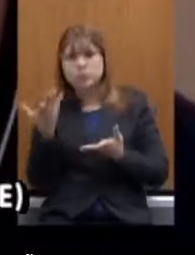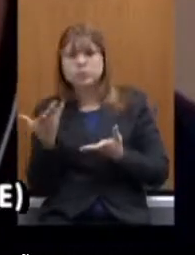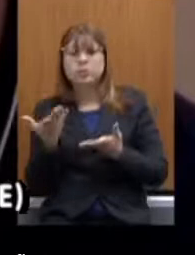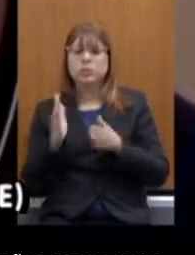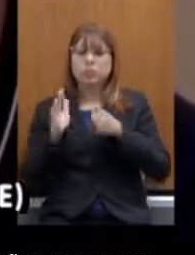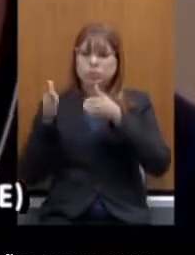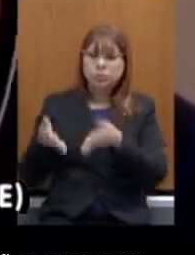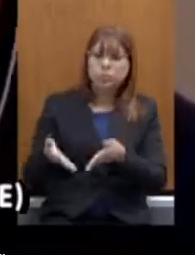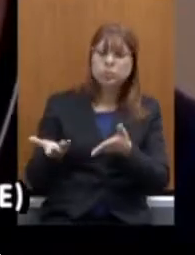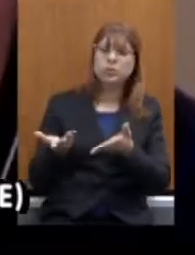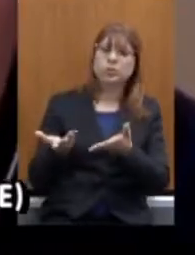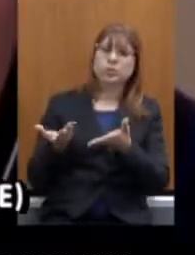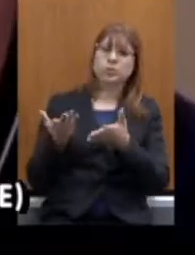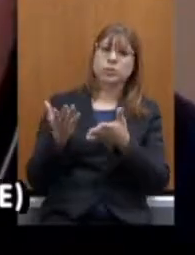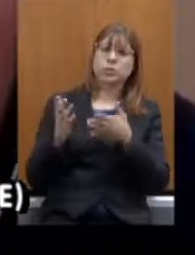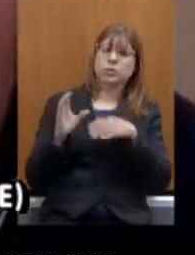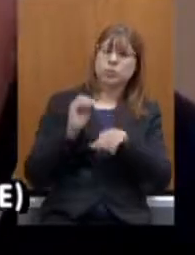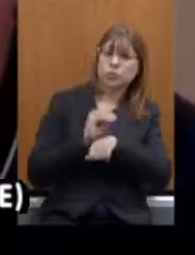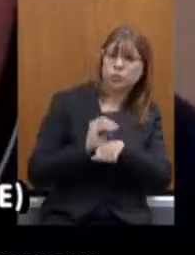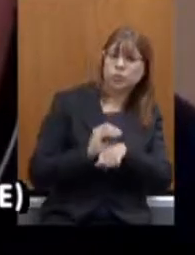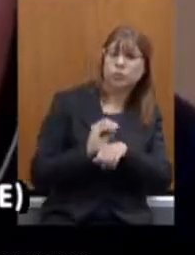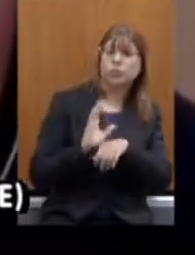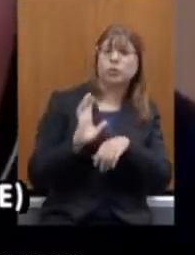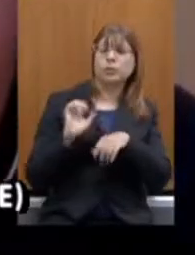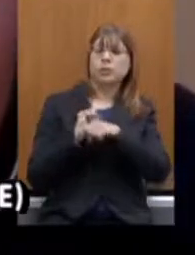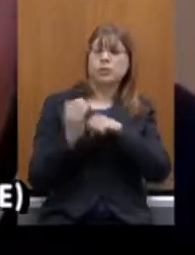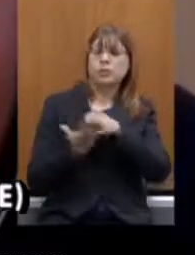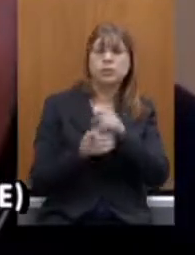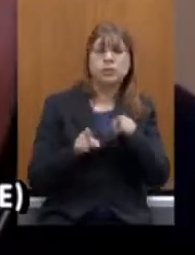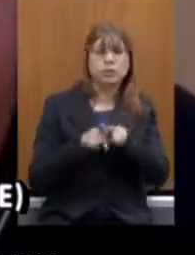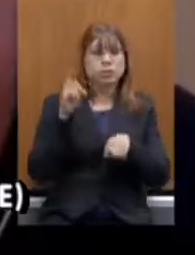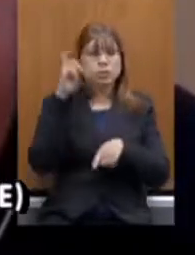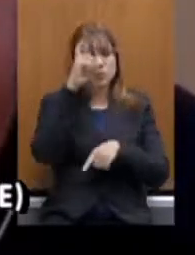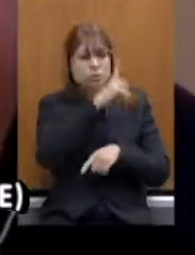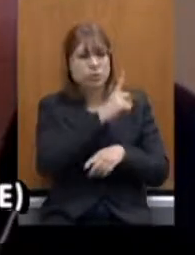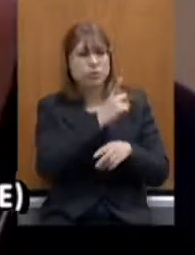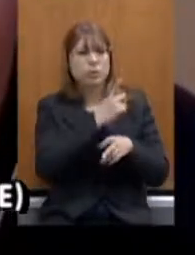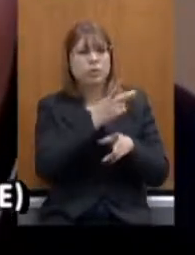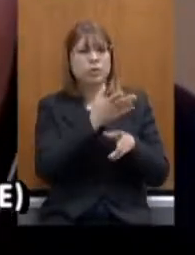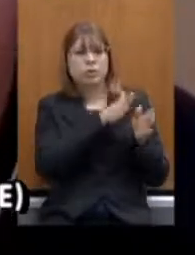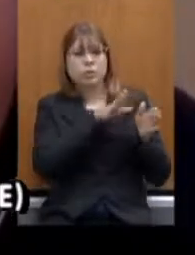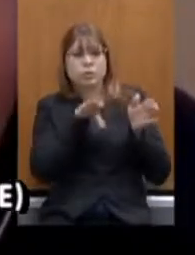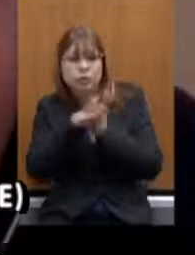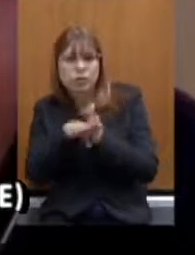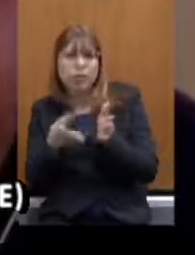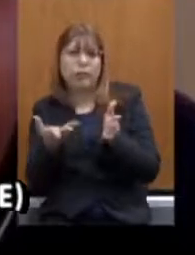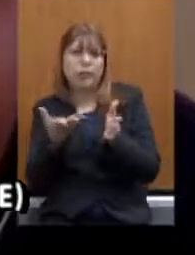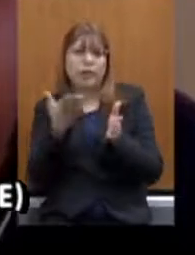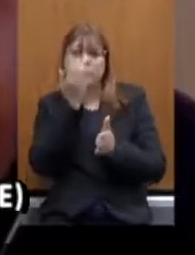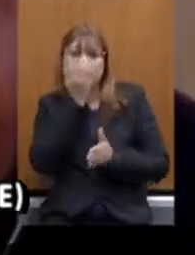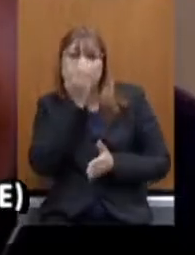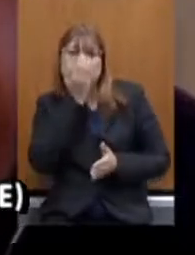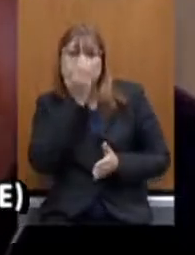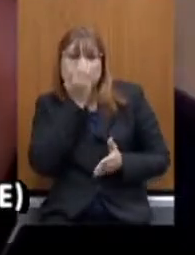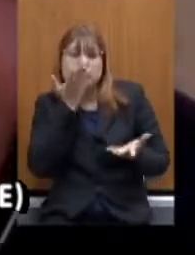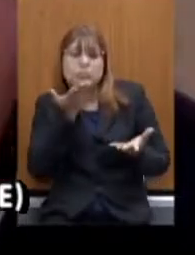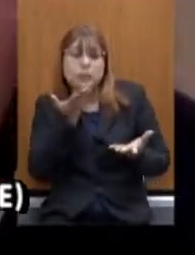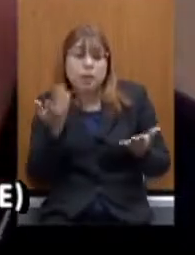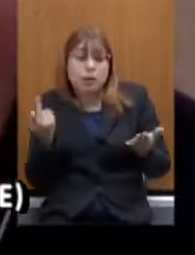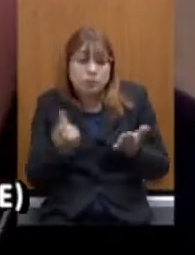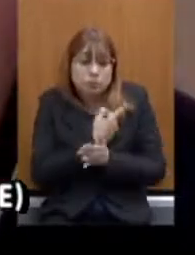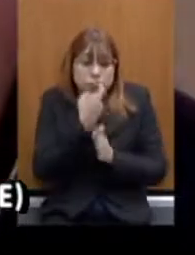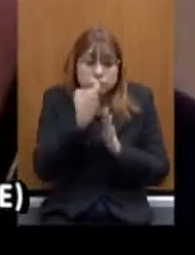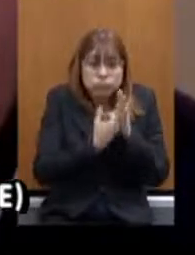horizonte a dificuldade de entrega dos criadores e aí aparece uma reforma desse